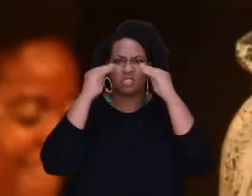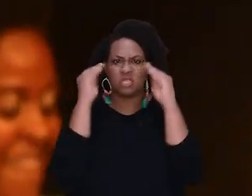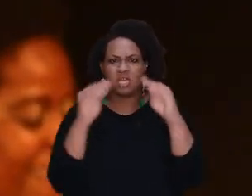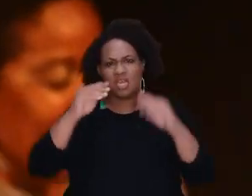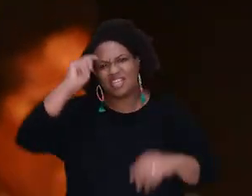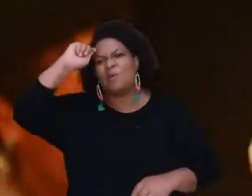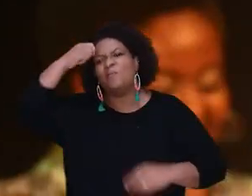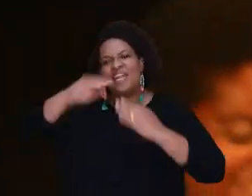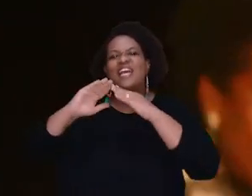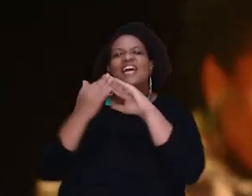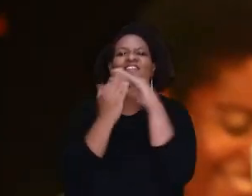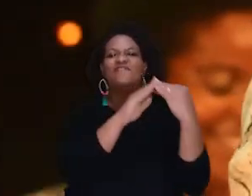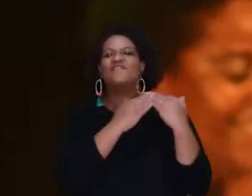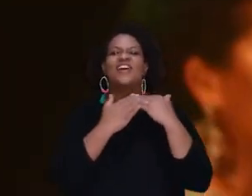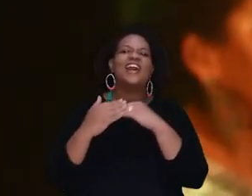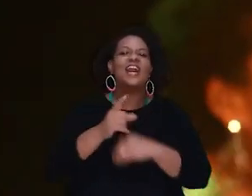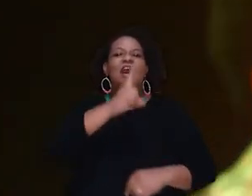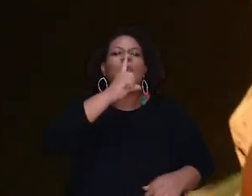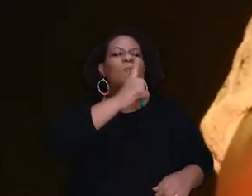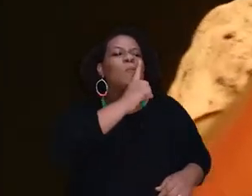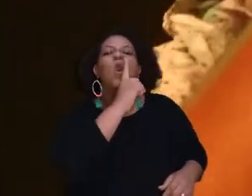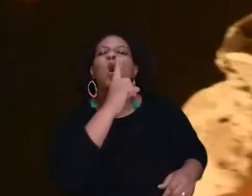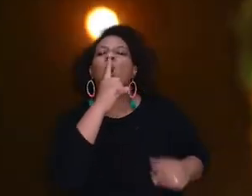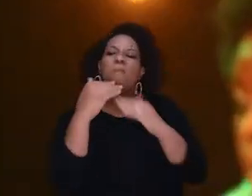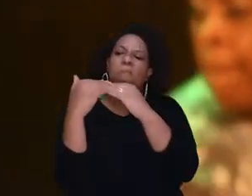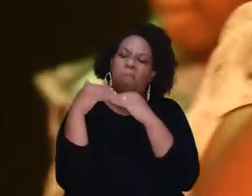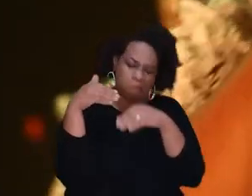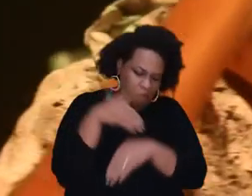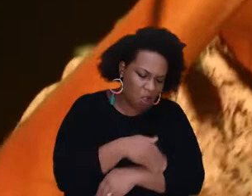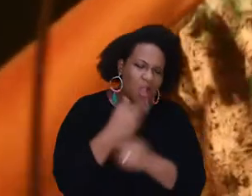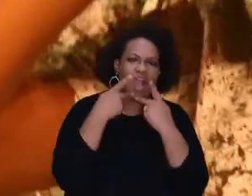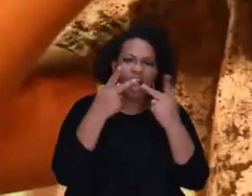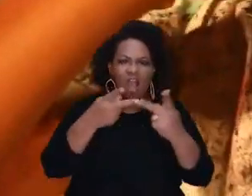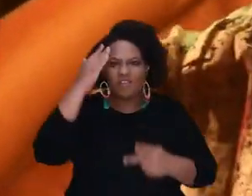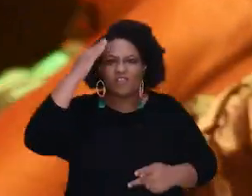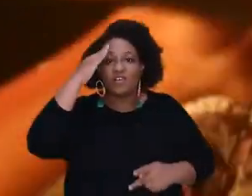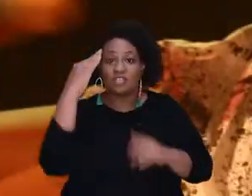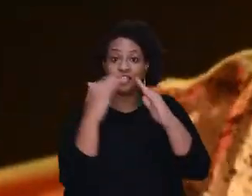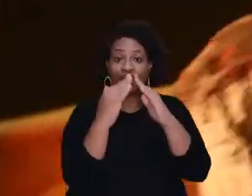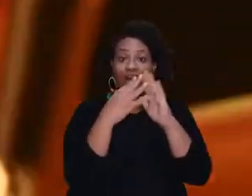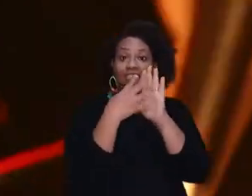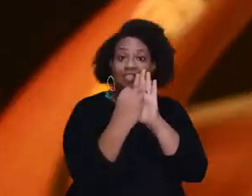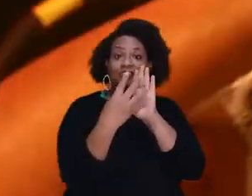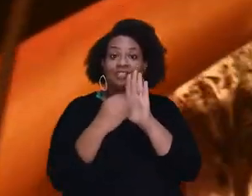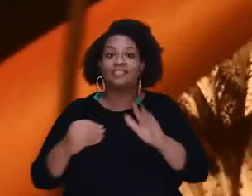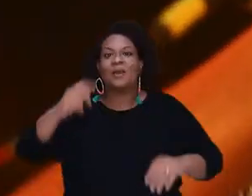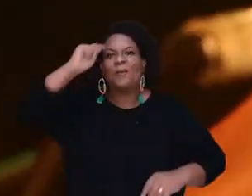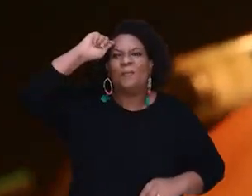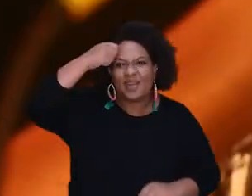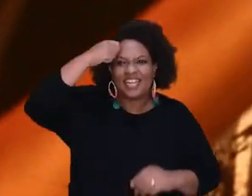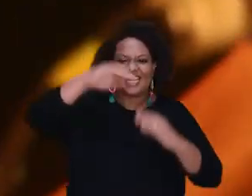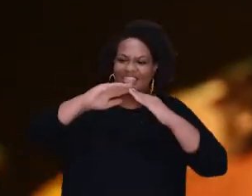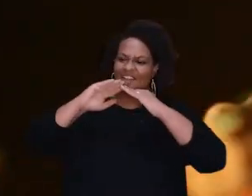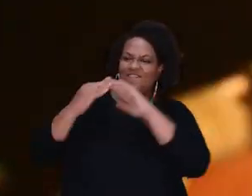agrada. Preta, favelada, e vou calando a boca de quem quer me ver calada. Vocês em casa.